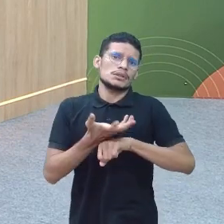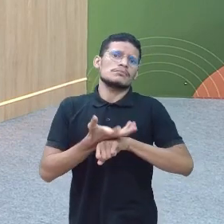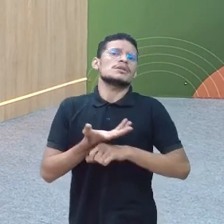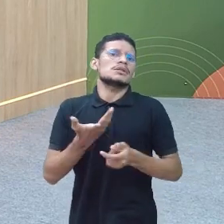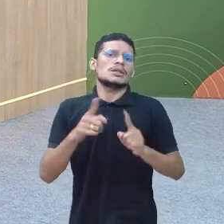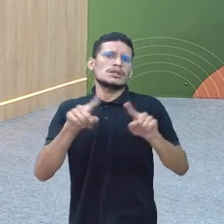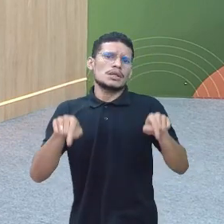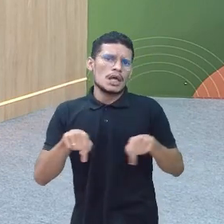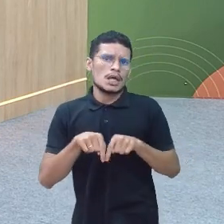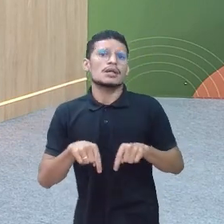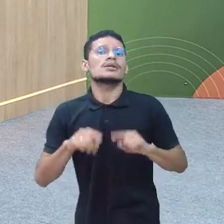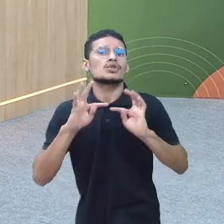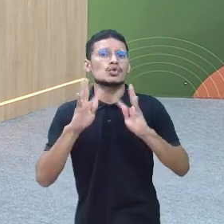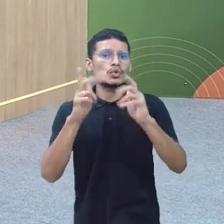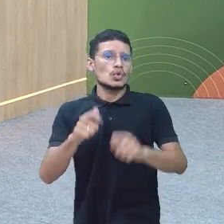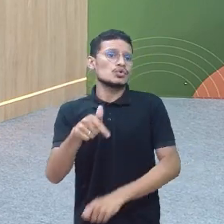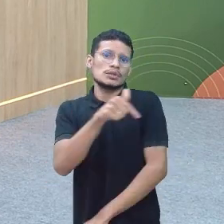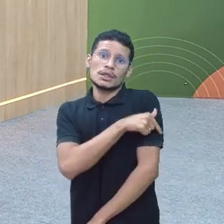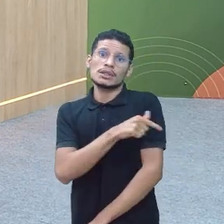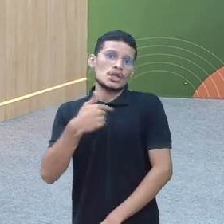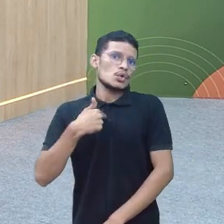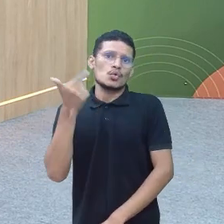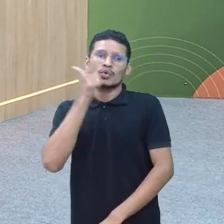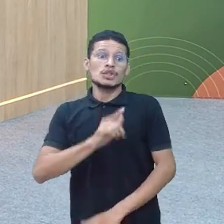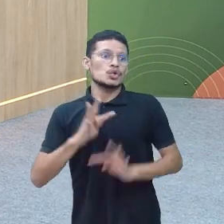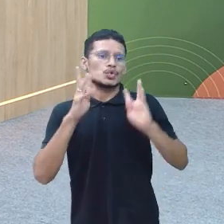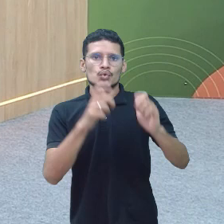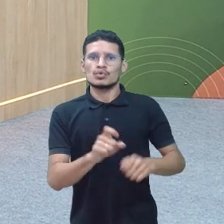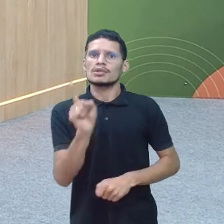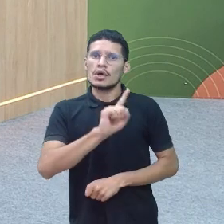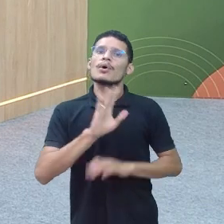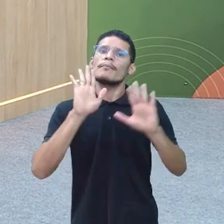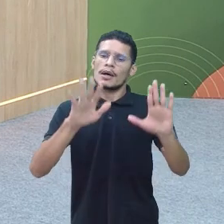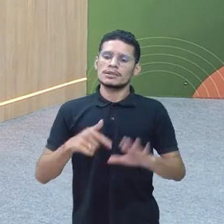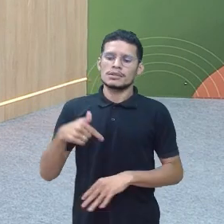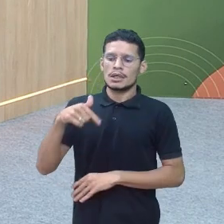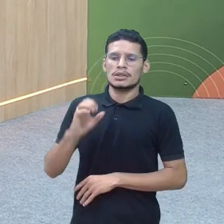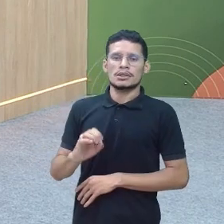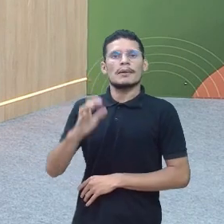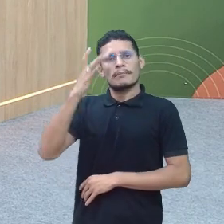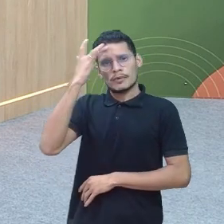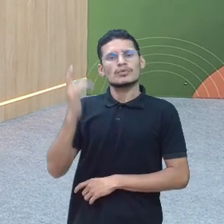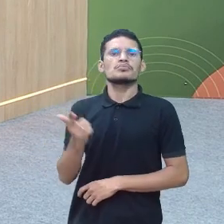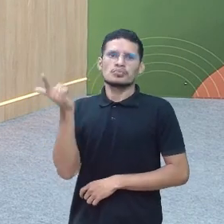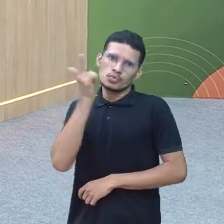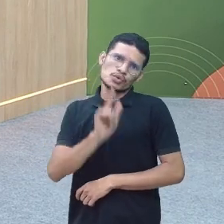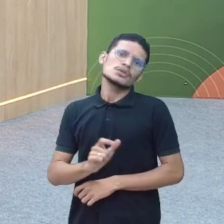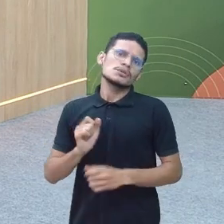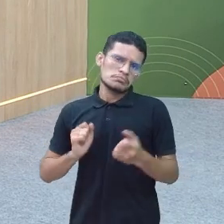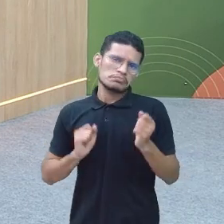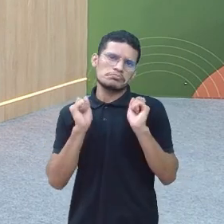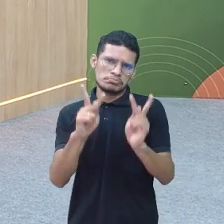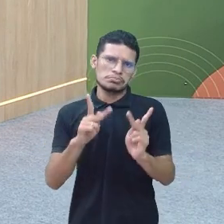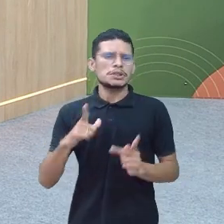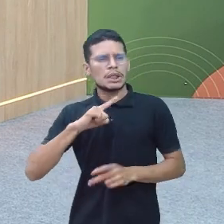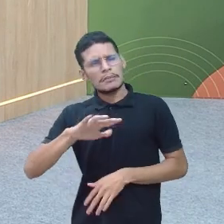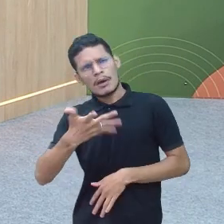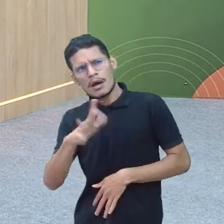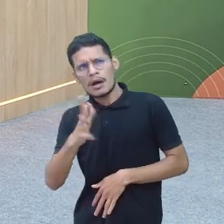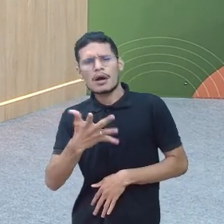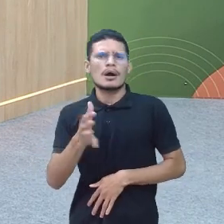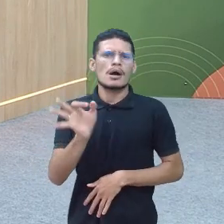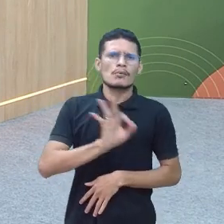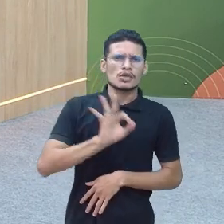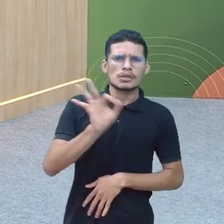ano. Não consegui falar com todo mundo, mas eu consegui falar com 70 pessoas. Então, tá legal, eu consigo tirar aí uma média,